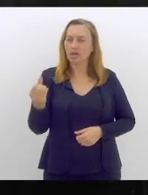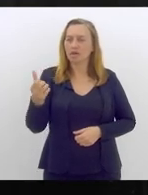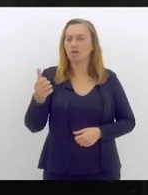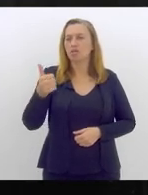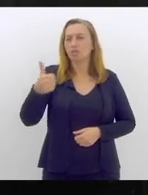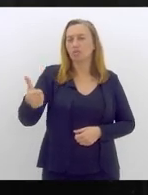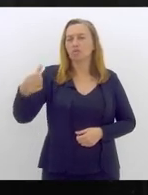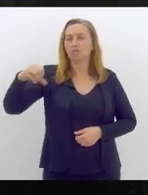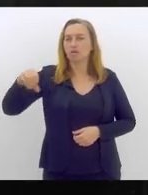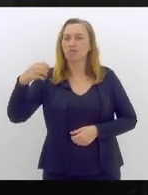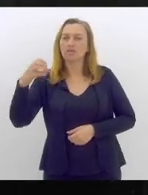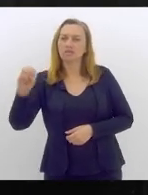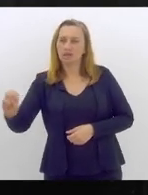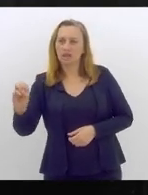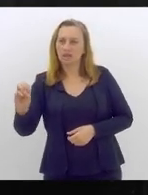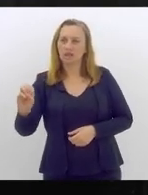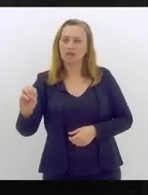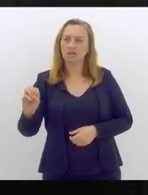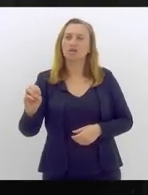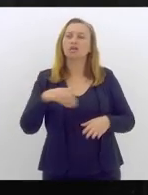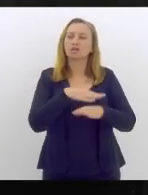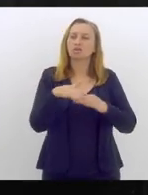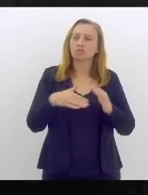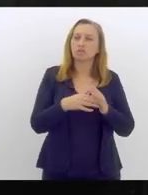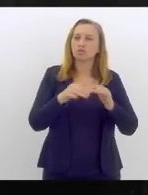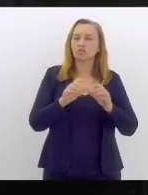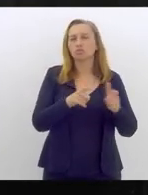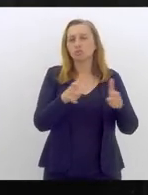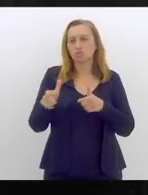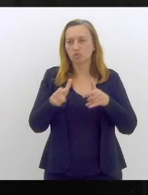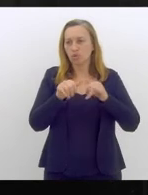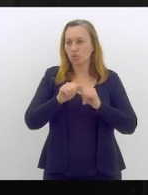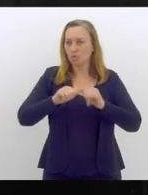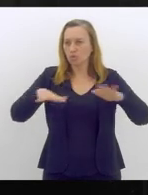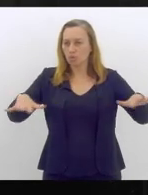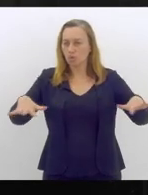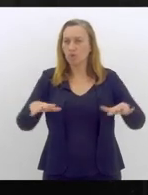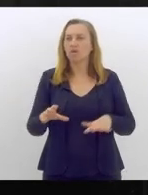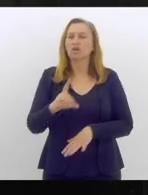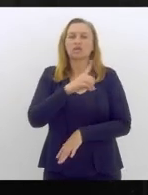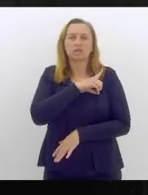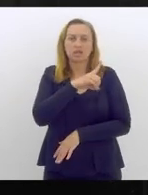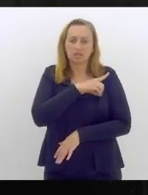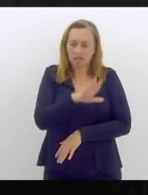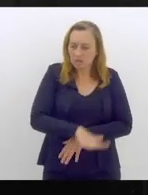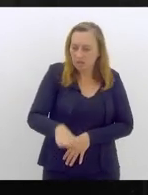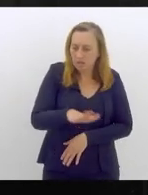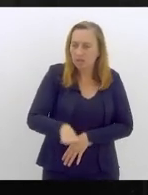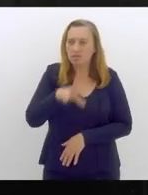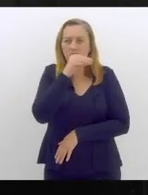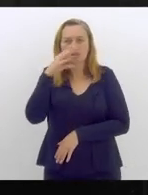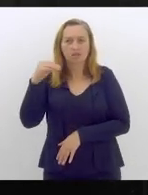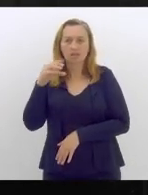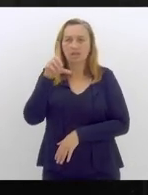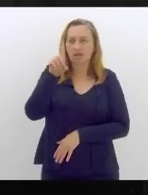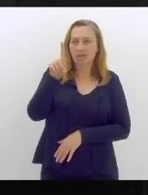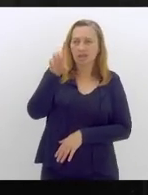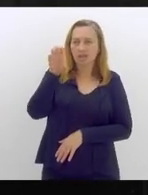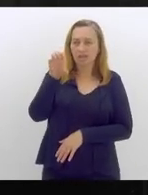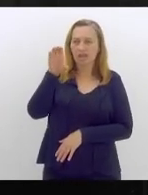que deveria já está em todos os locais a delegacia da Criança e do Adolescente vítima que é adecave